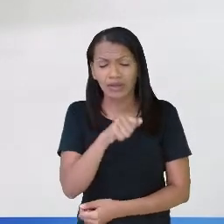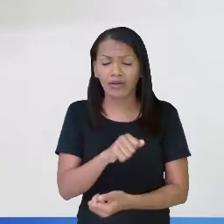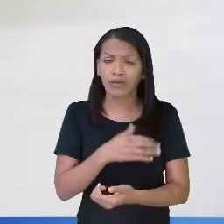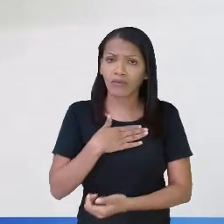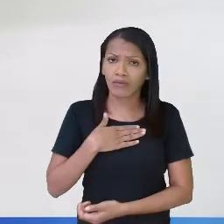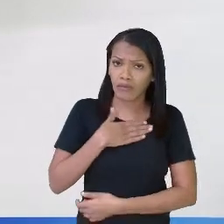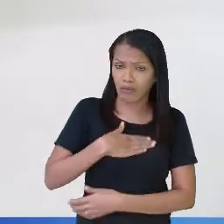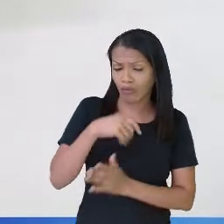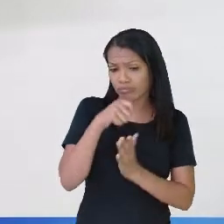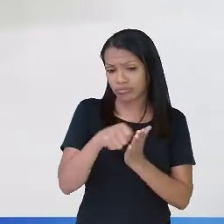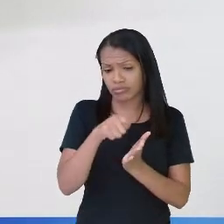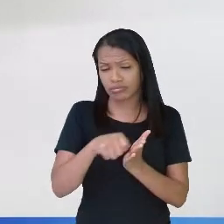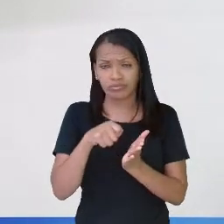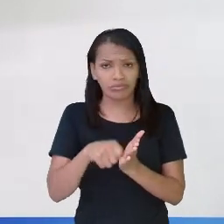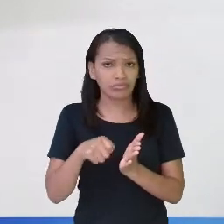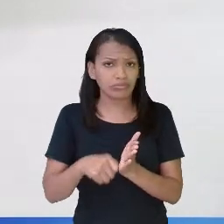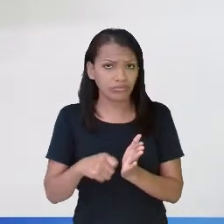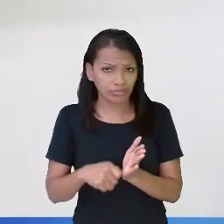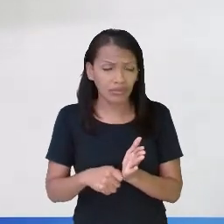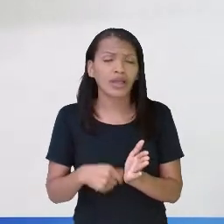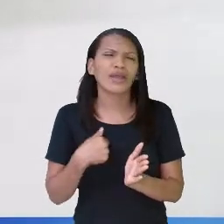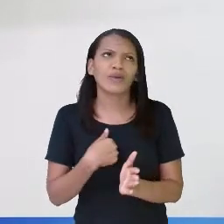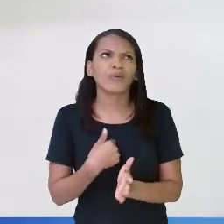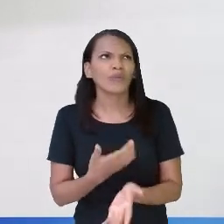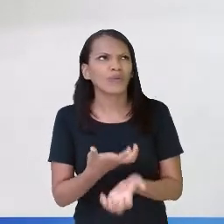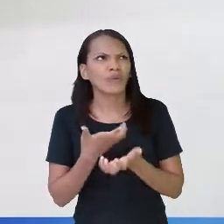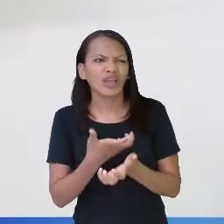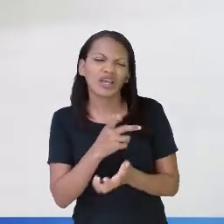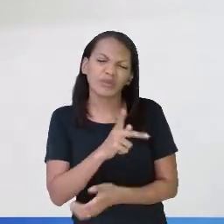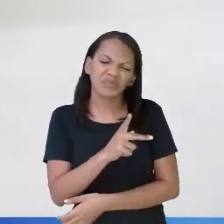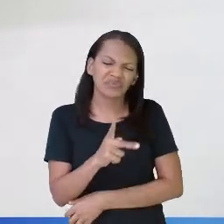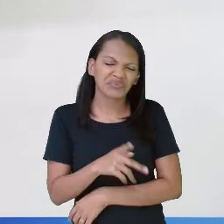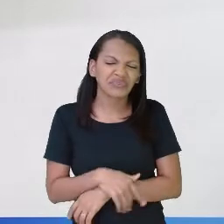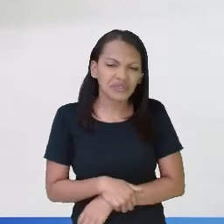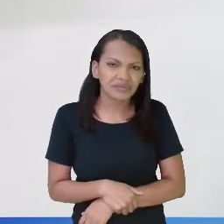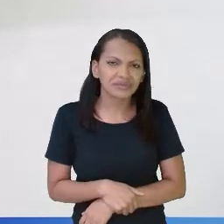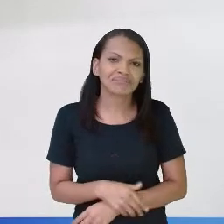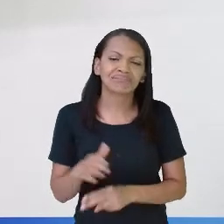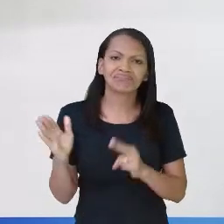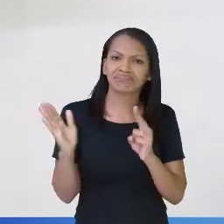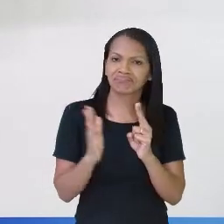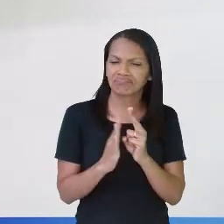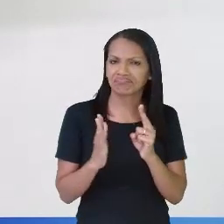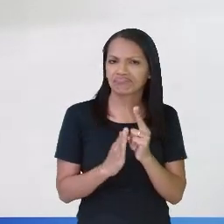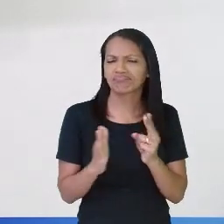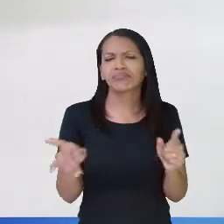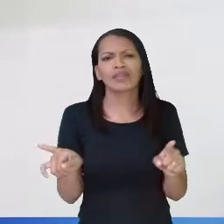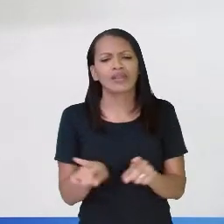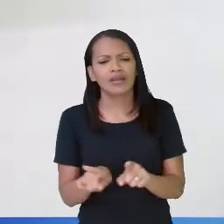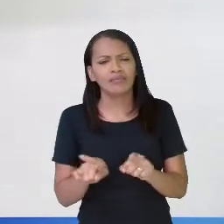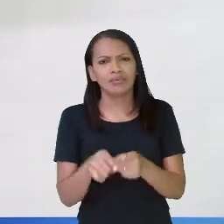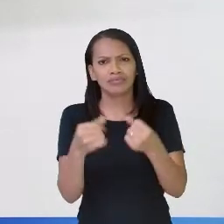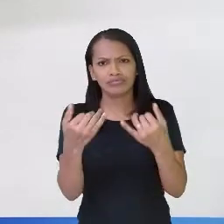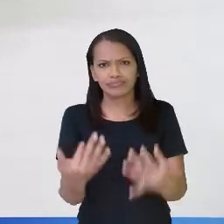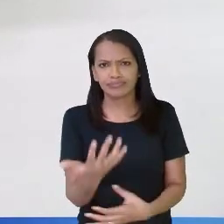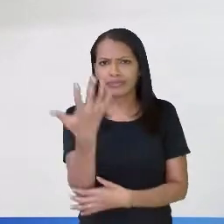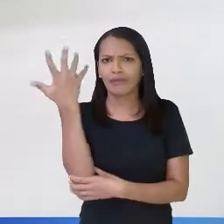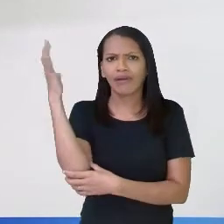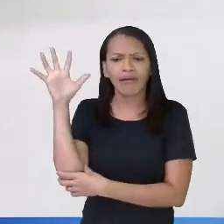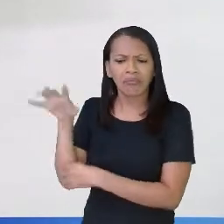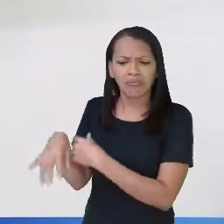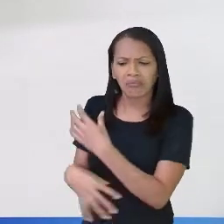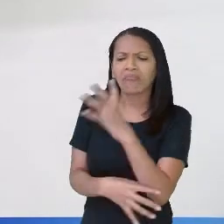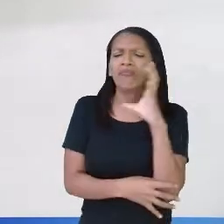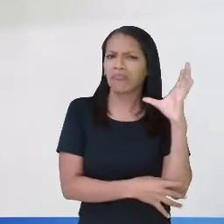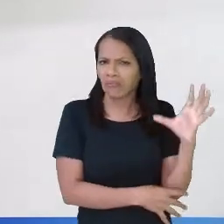poema, professor, eu me inspirei. Eu quero fazer um poema sobre os indígenas, eu quero falar sobre a natureza, fique à